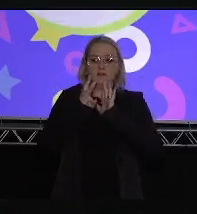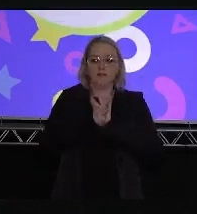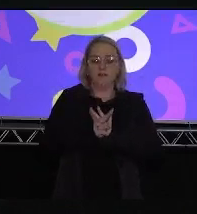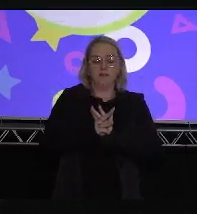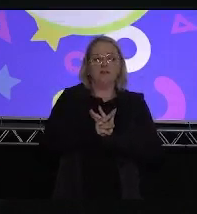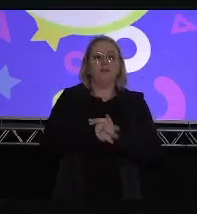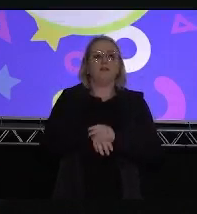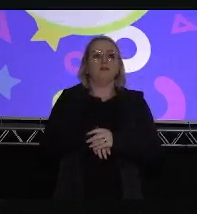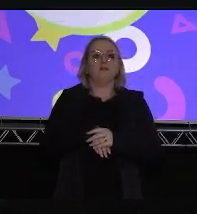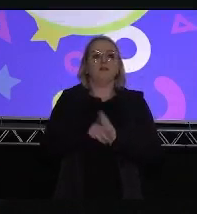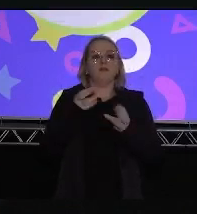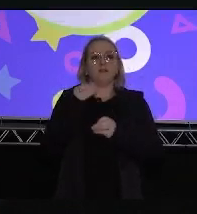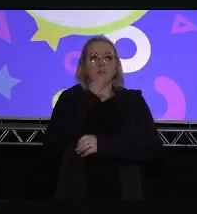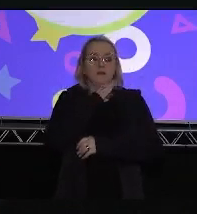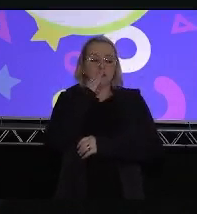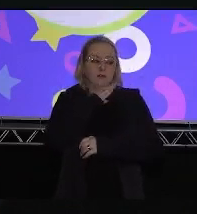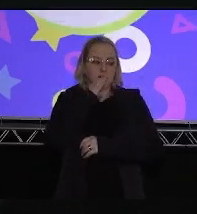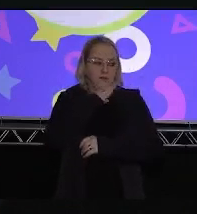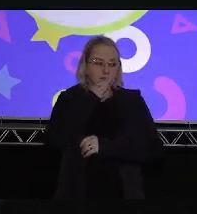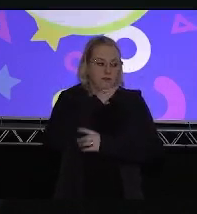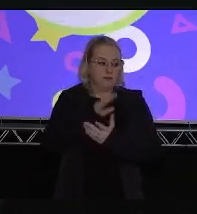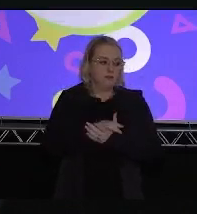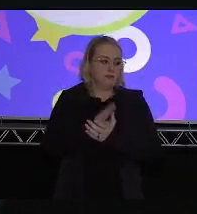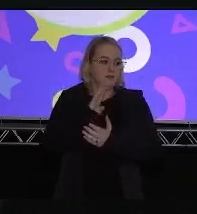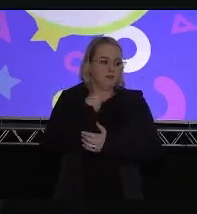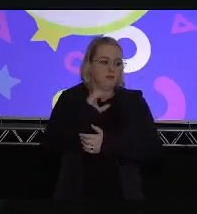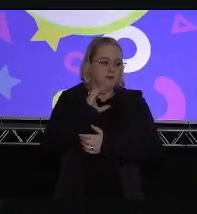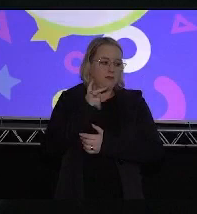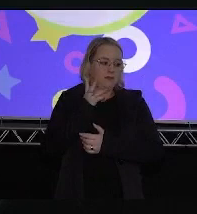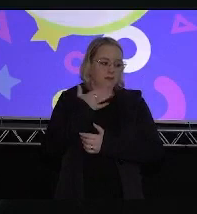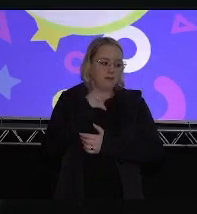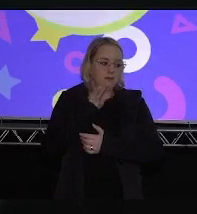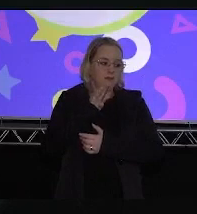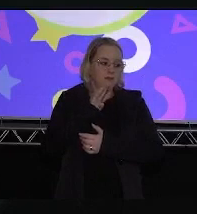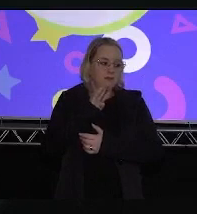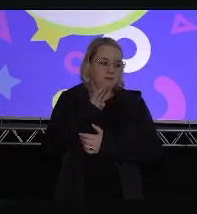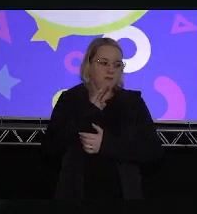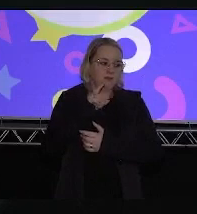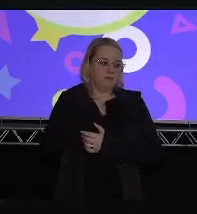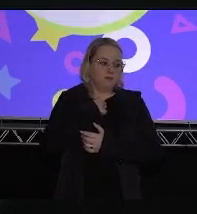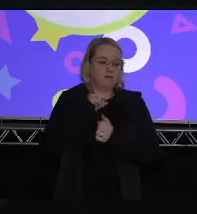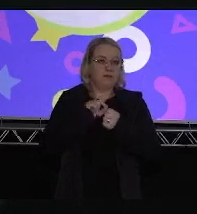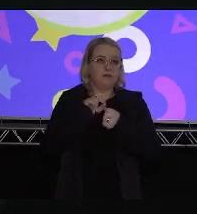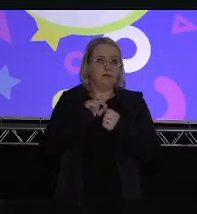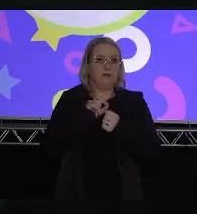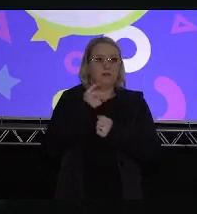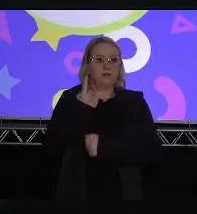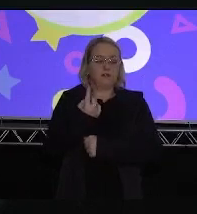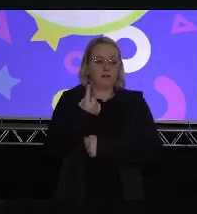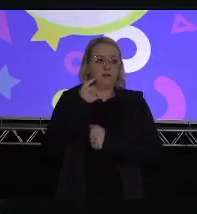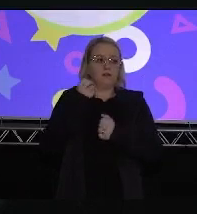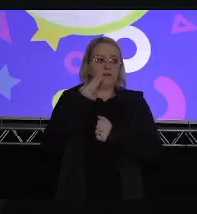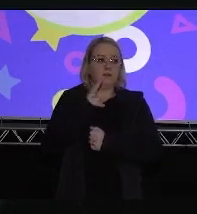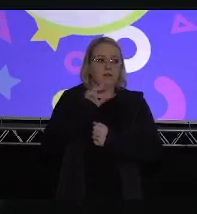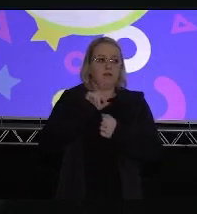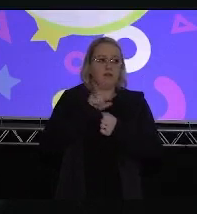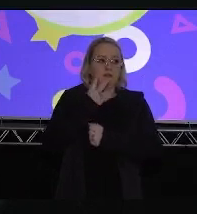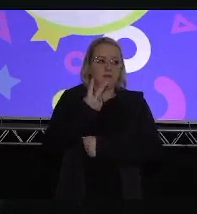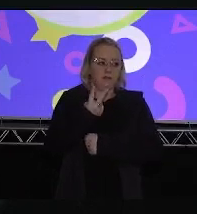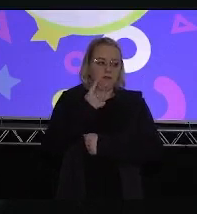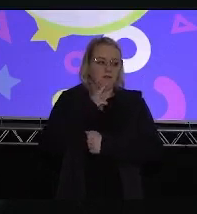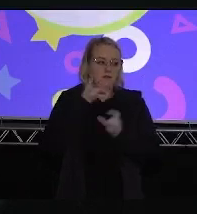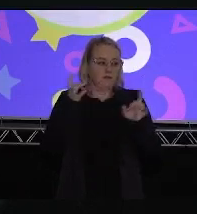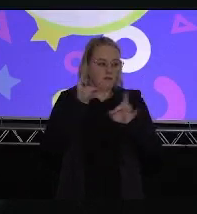frequência, muito rápido, o mercado pede isso. Então, desde um primeiro momento, na fase 1 e também na fase 2, a gente levou esse